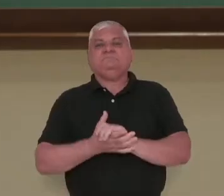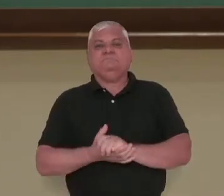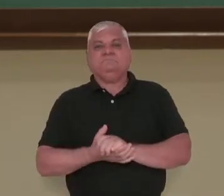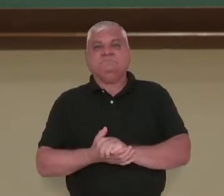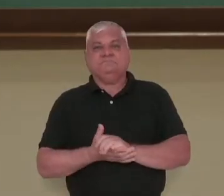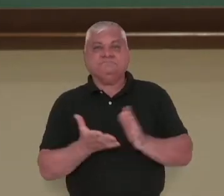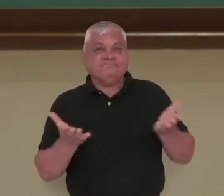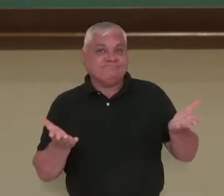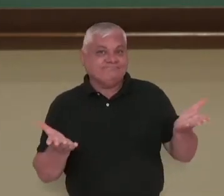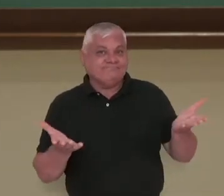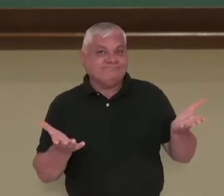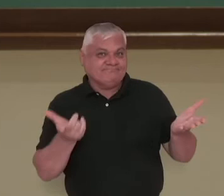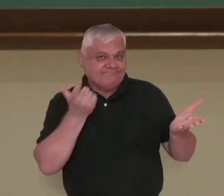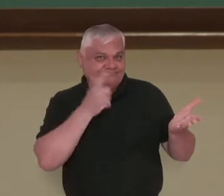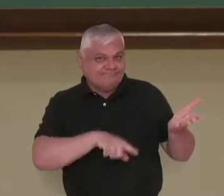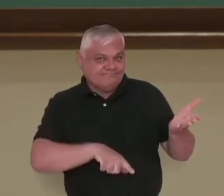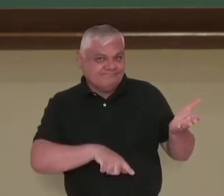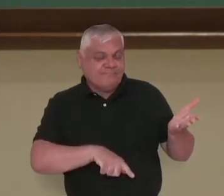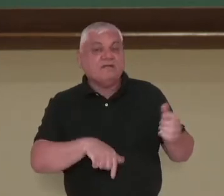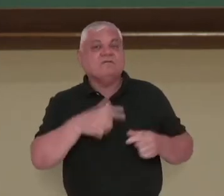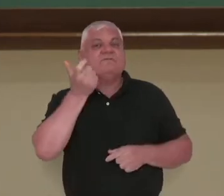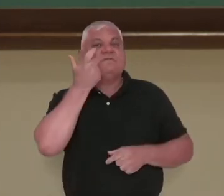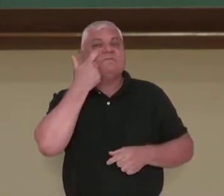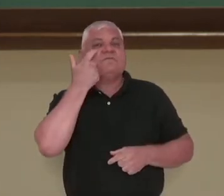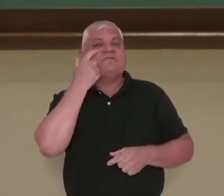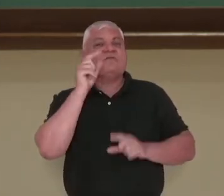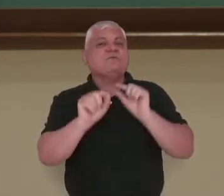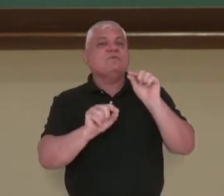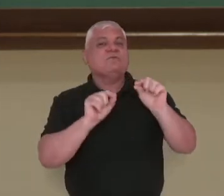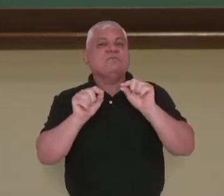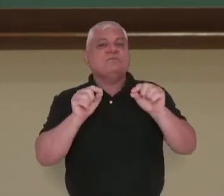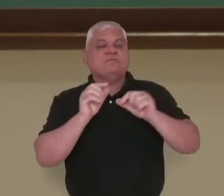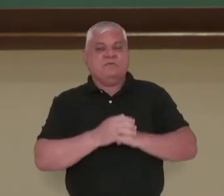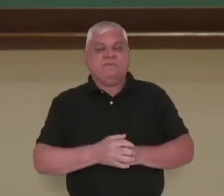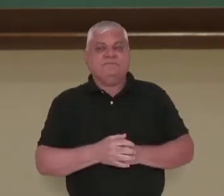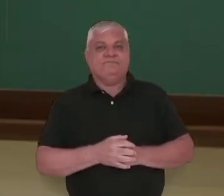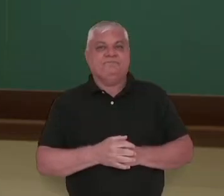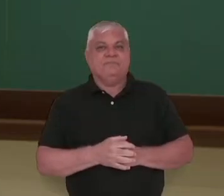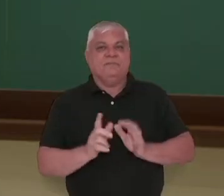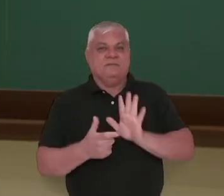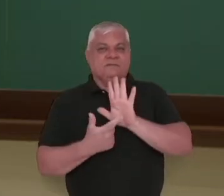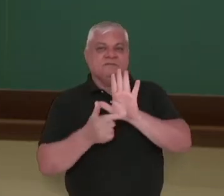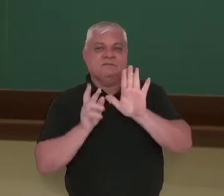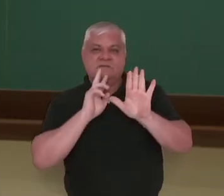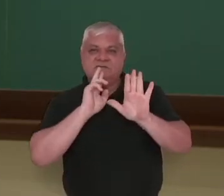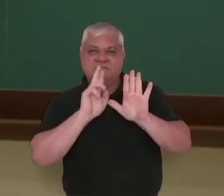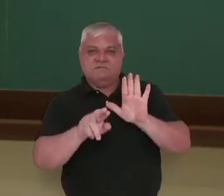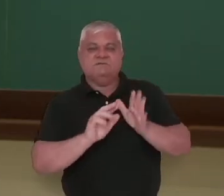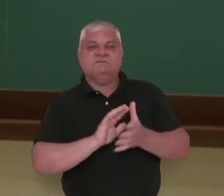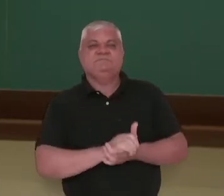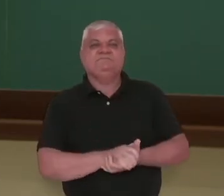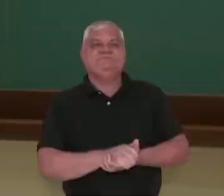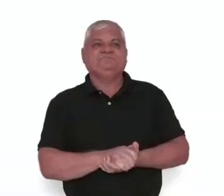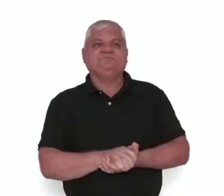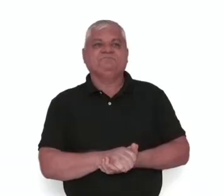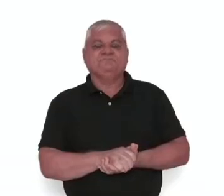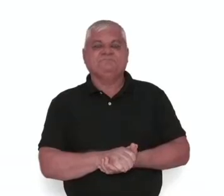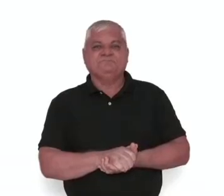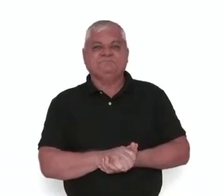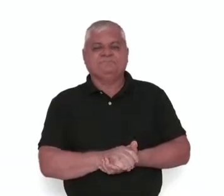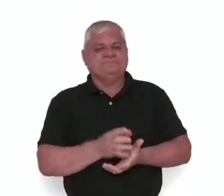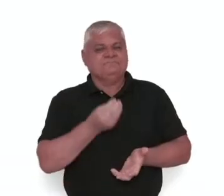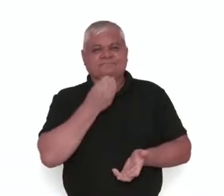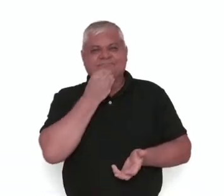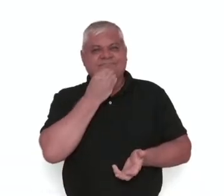E aí, pessoal, acertaram? Vamos verificar aqui o que a gente trouxe para responder a nossa primeira questão? Obviamente,